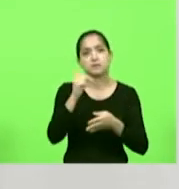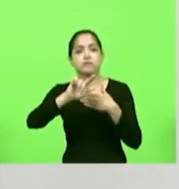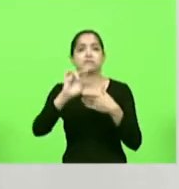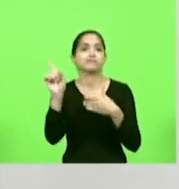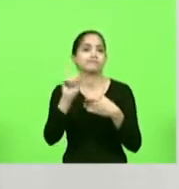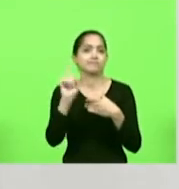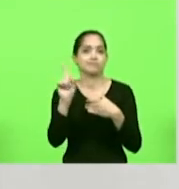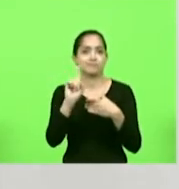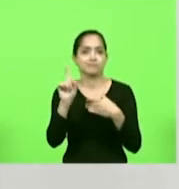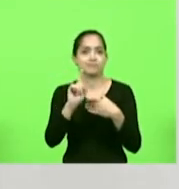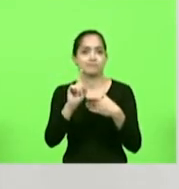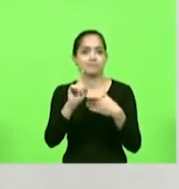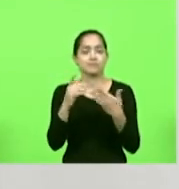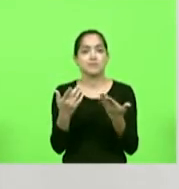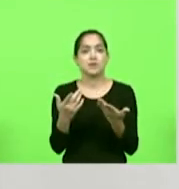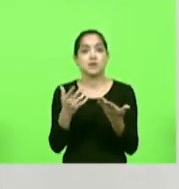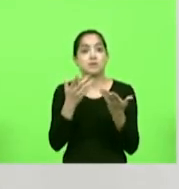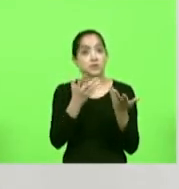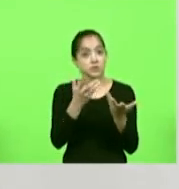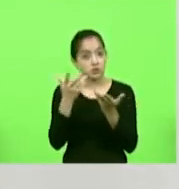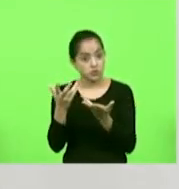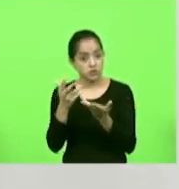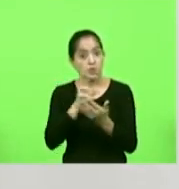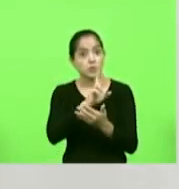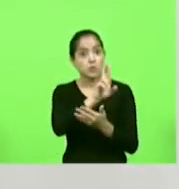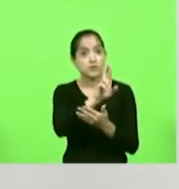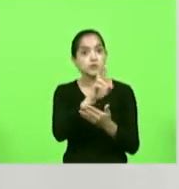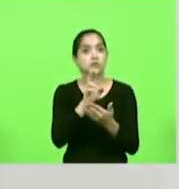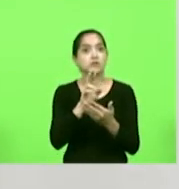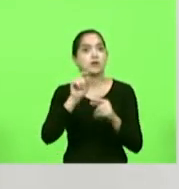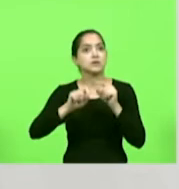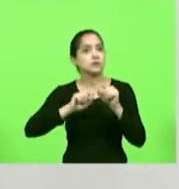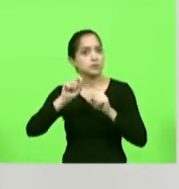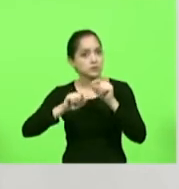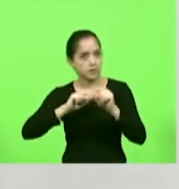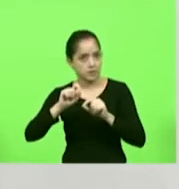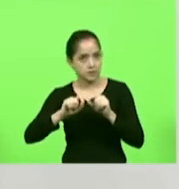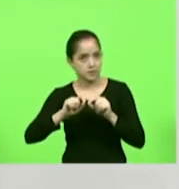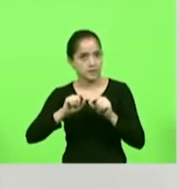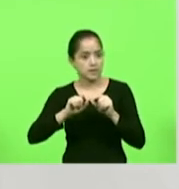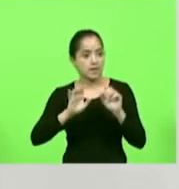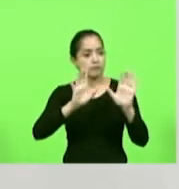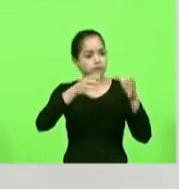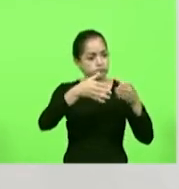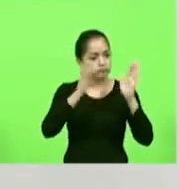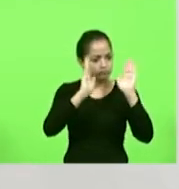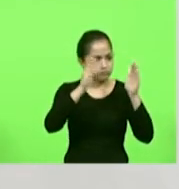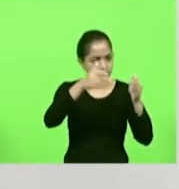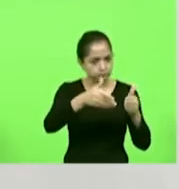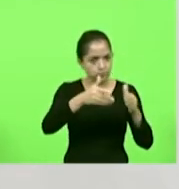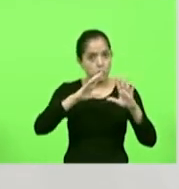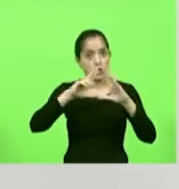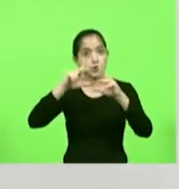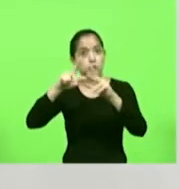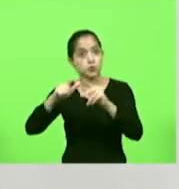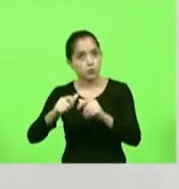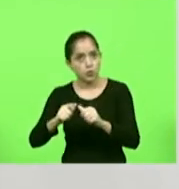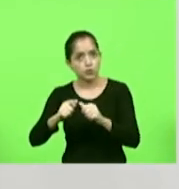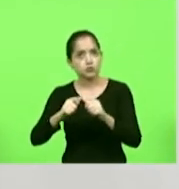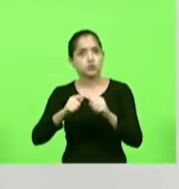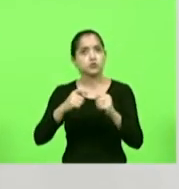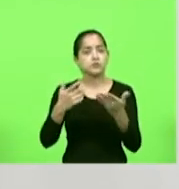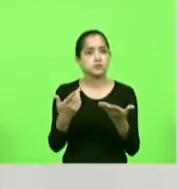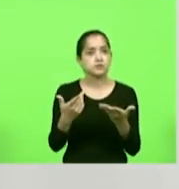gente quer fazer. E o que nós queremos com o resultado final também desta frente parlamentar é que todos esses